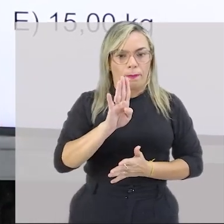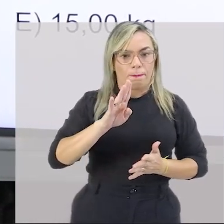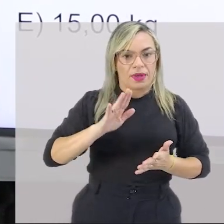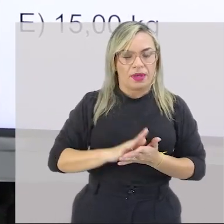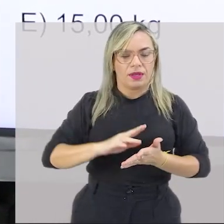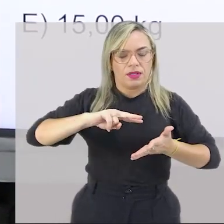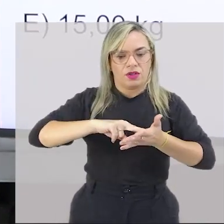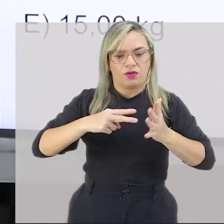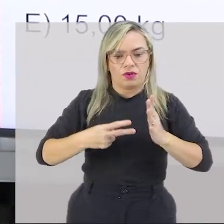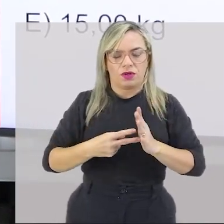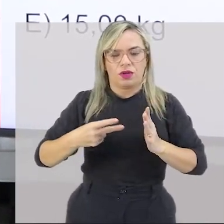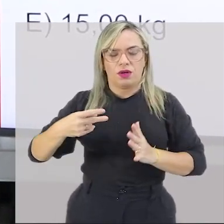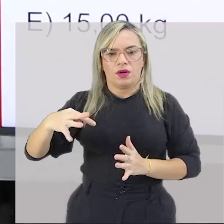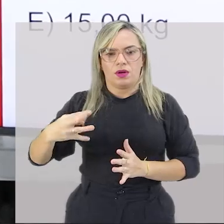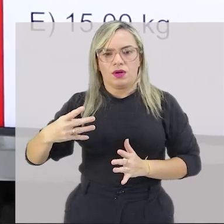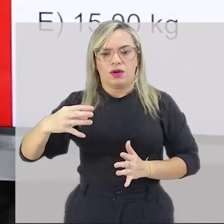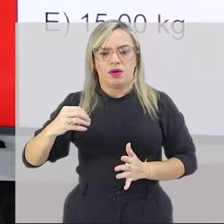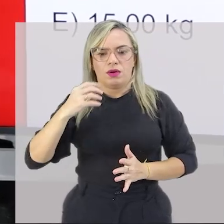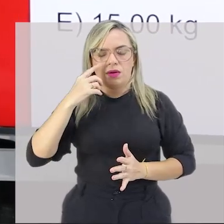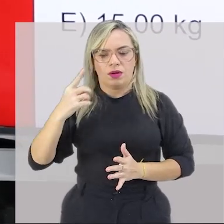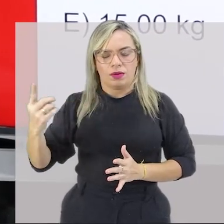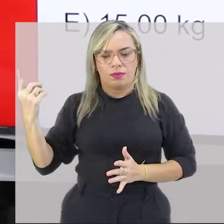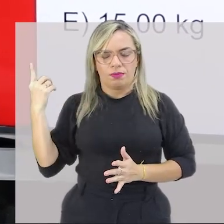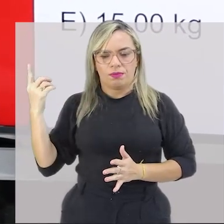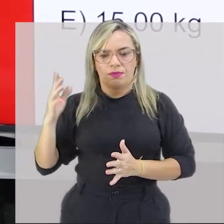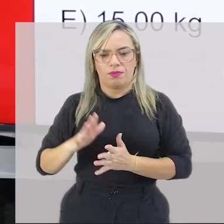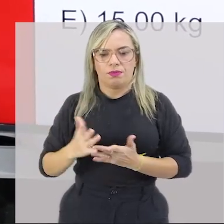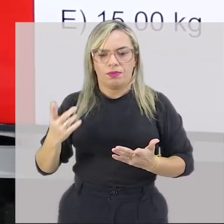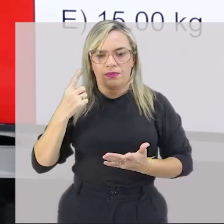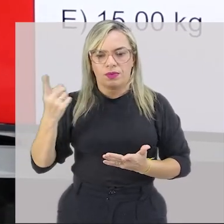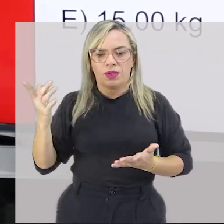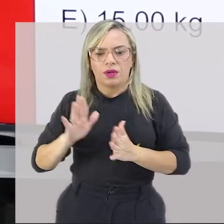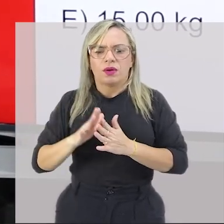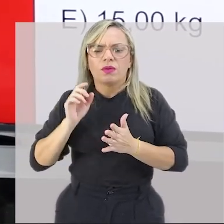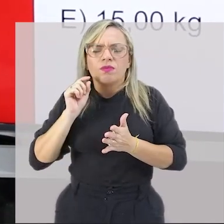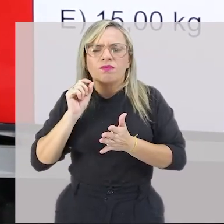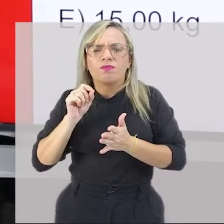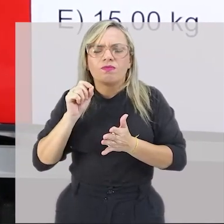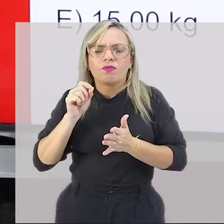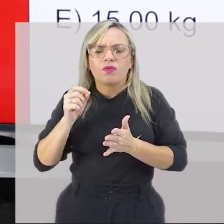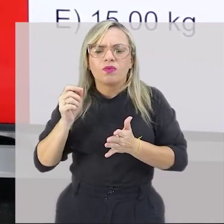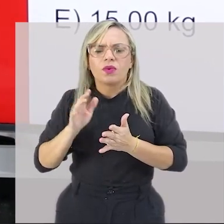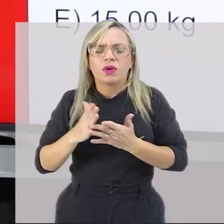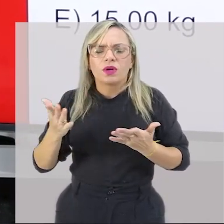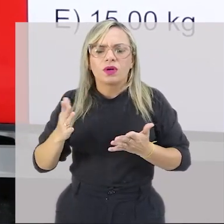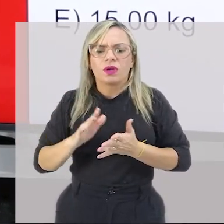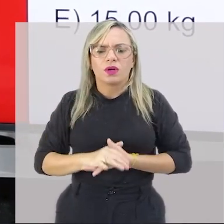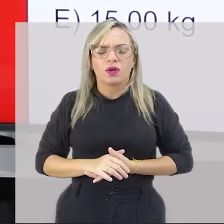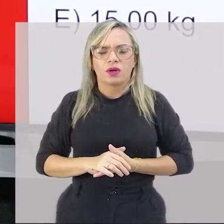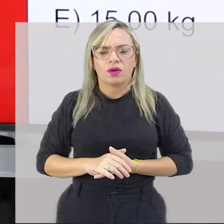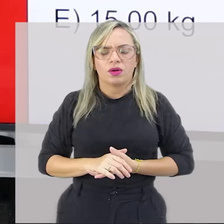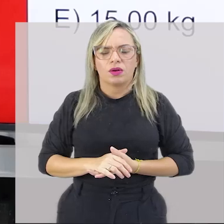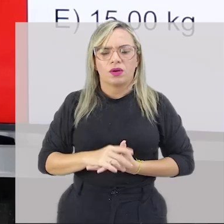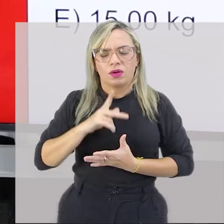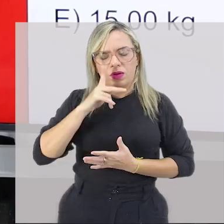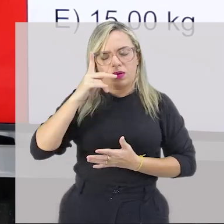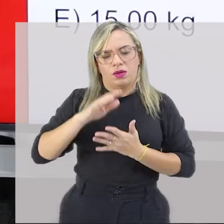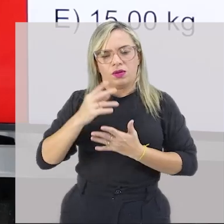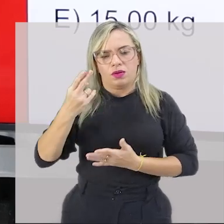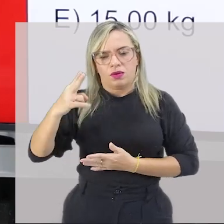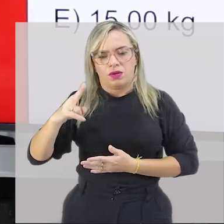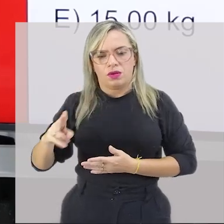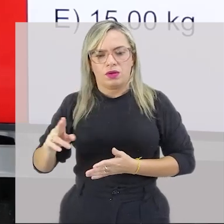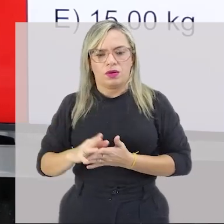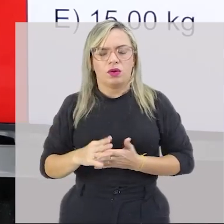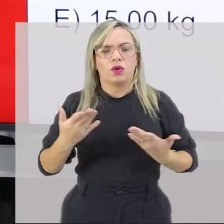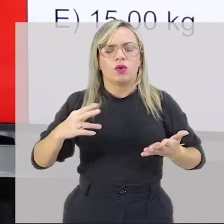Certo? Cadê a força 1 e a força 2? É você que vai nominar, tá? E o que é esse